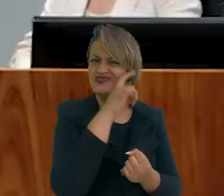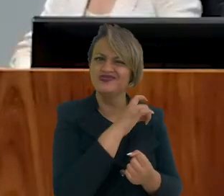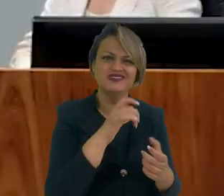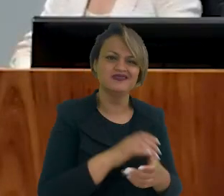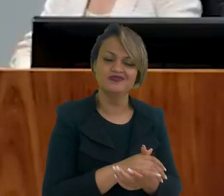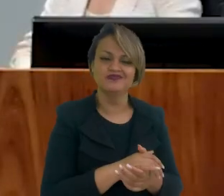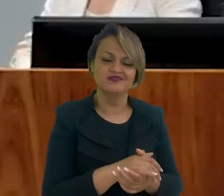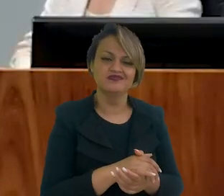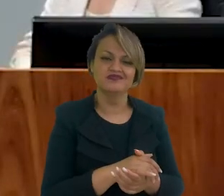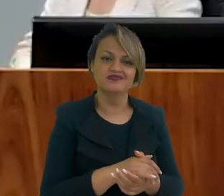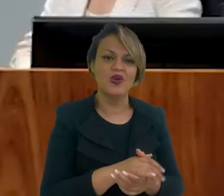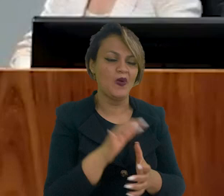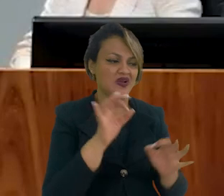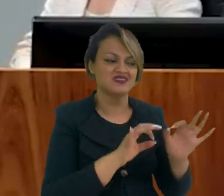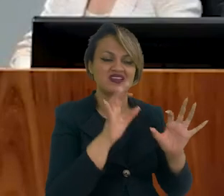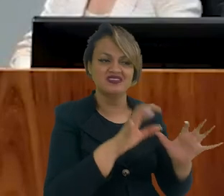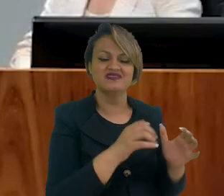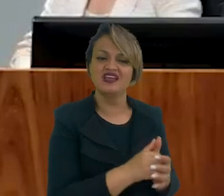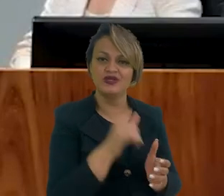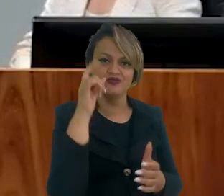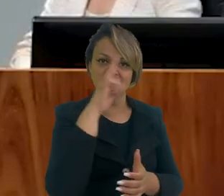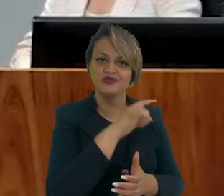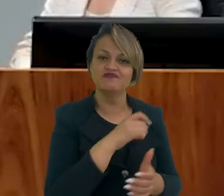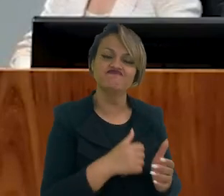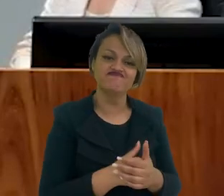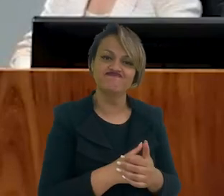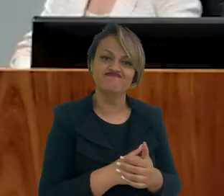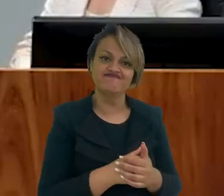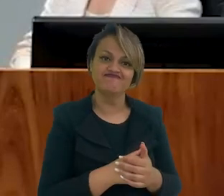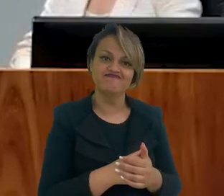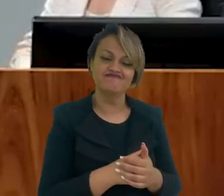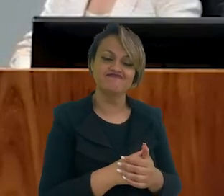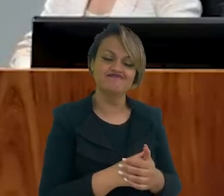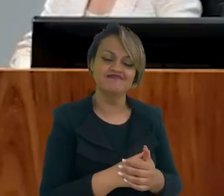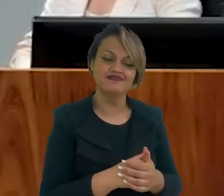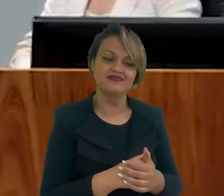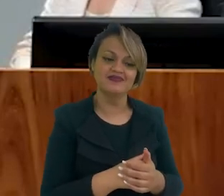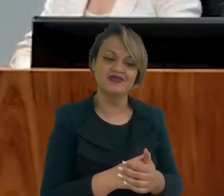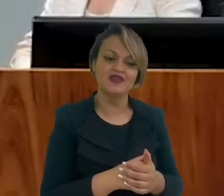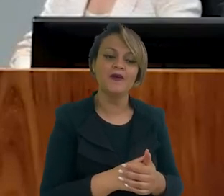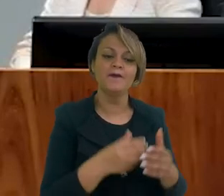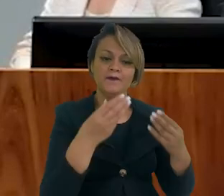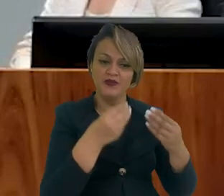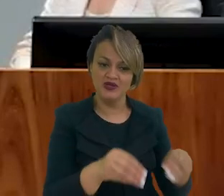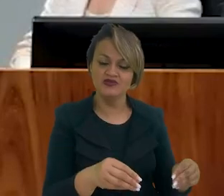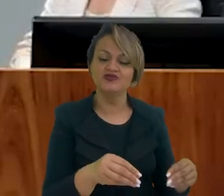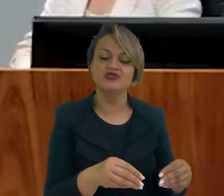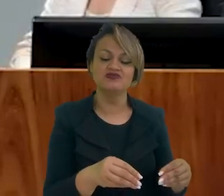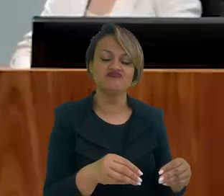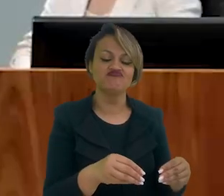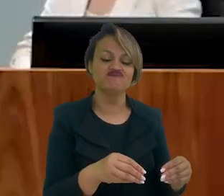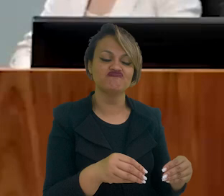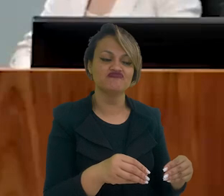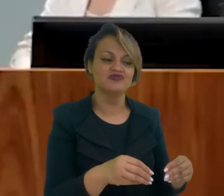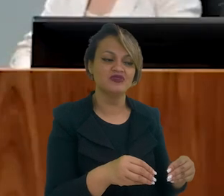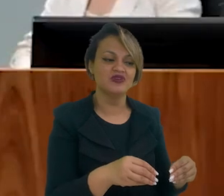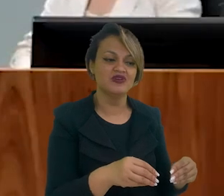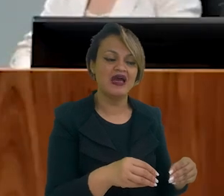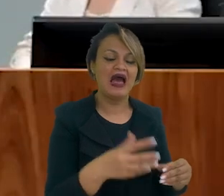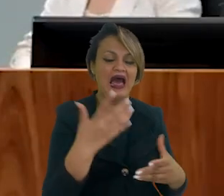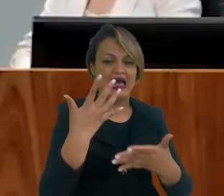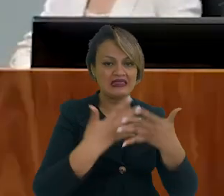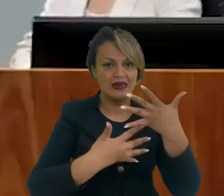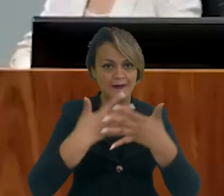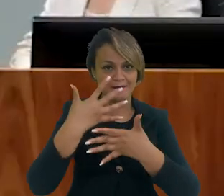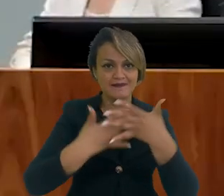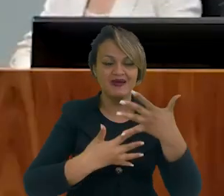não veja ainda com segurança e acho dificilmente nós vamos ver porque como disse a professora Rosa ela usou uma palavra legal né